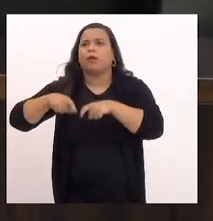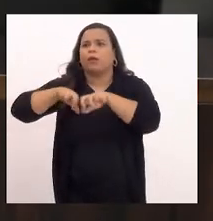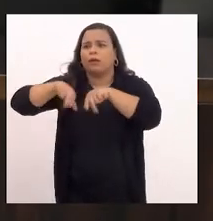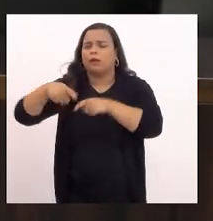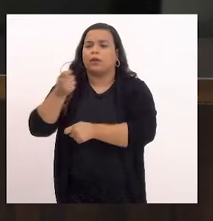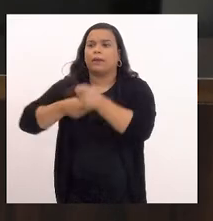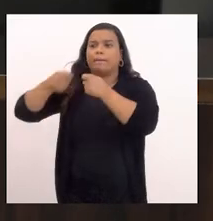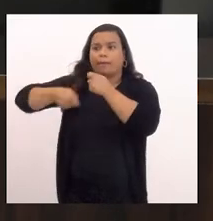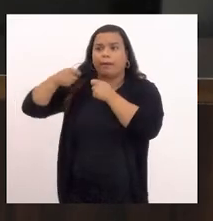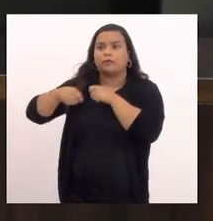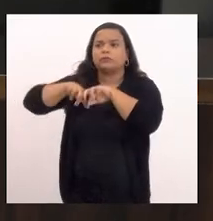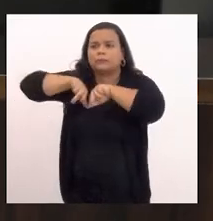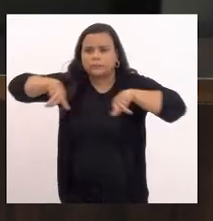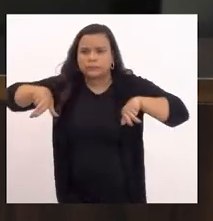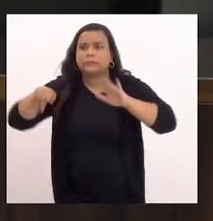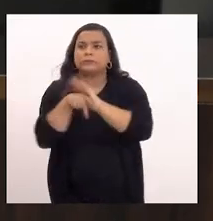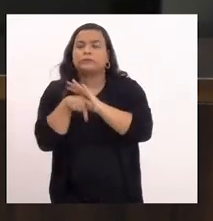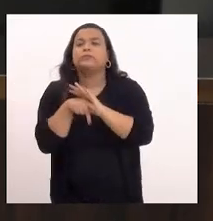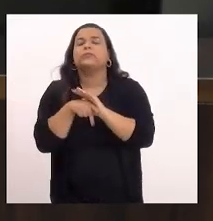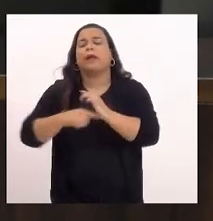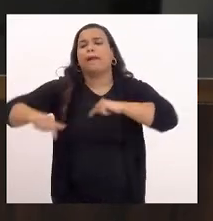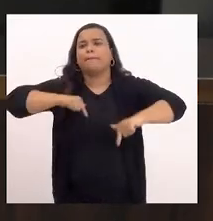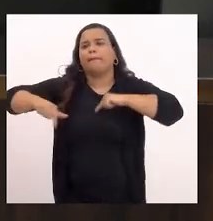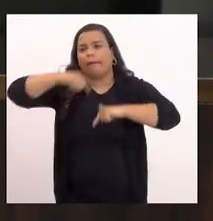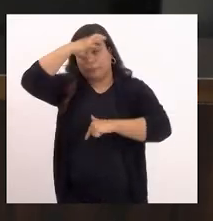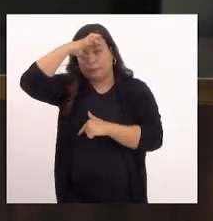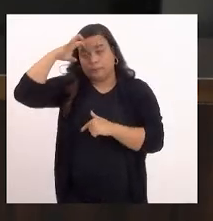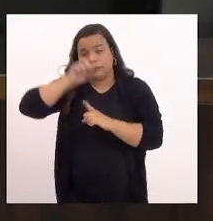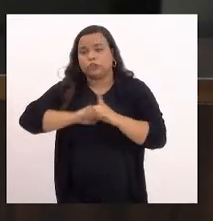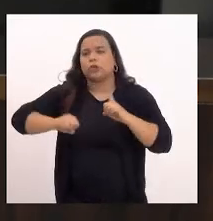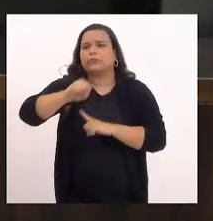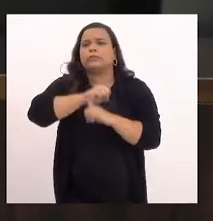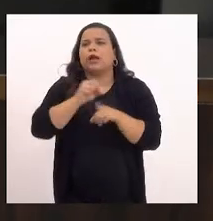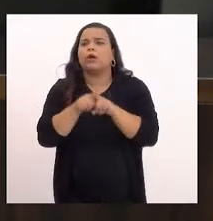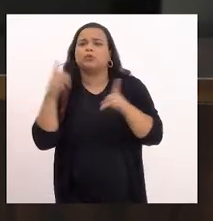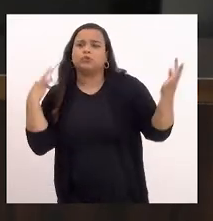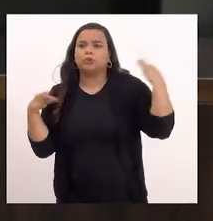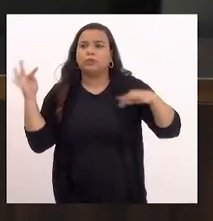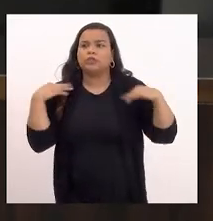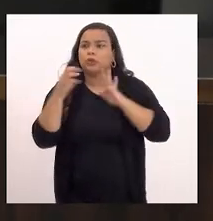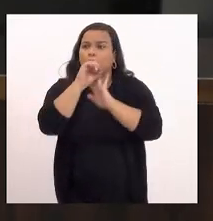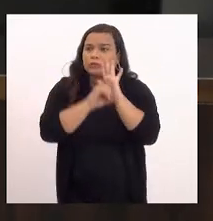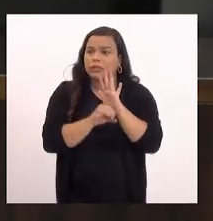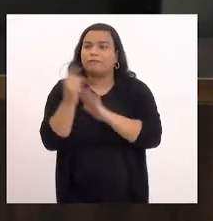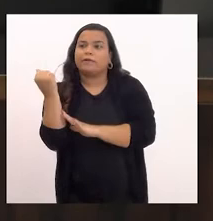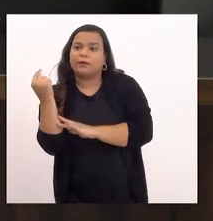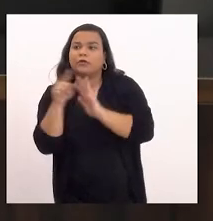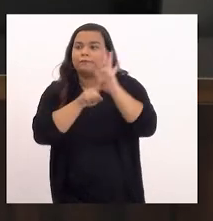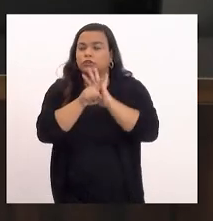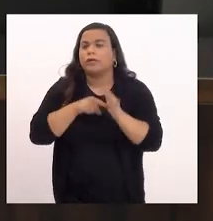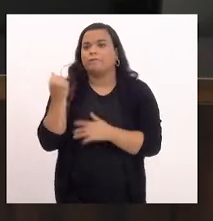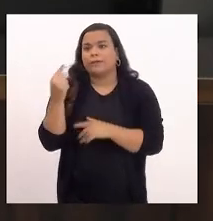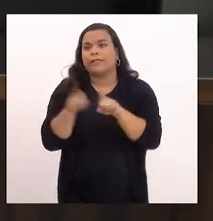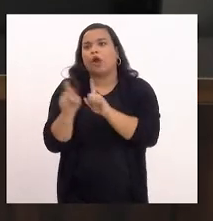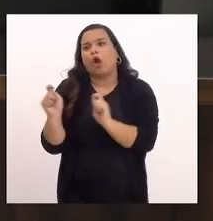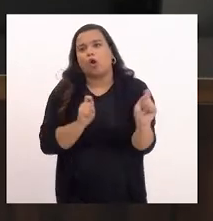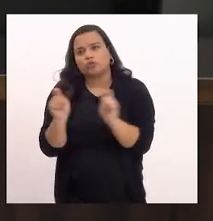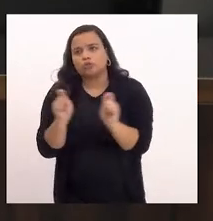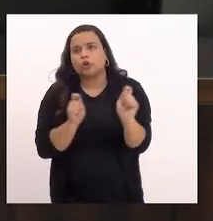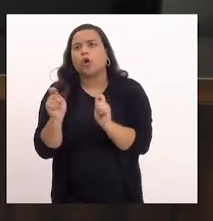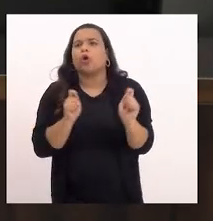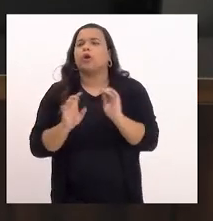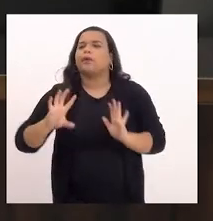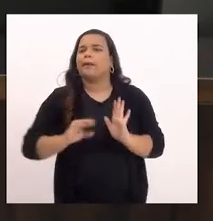Trabalho, Legislação Social e Seguridade Social, de Turismo, de Orçamento e Finanças, Fiscalização Financeira e Controle, às